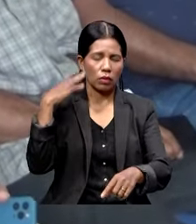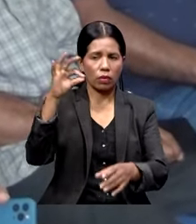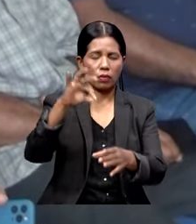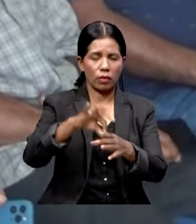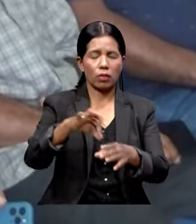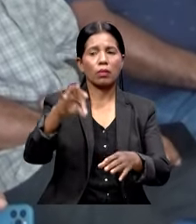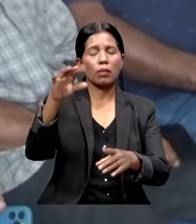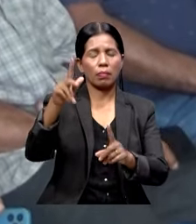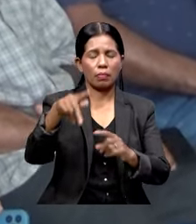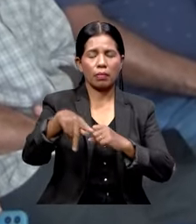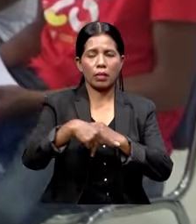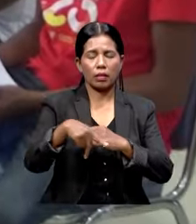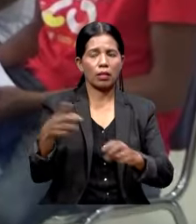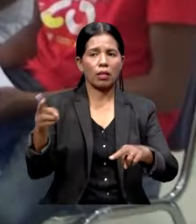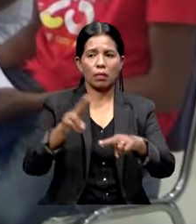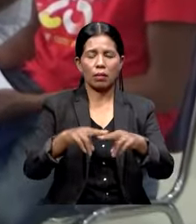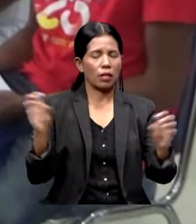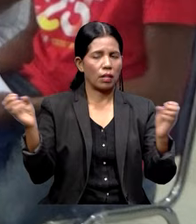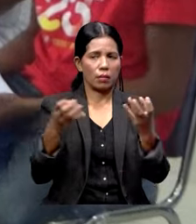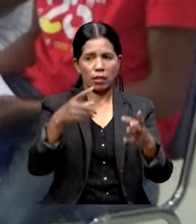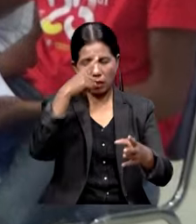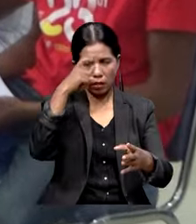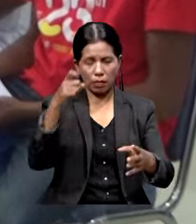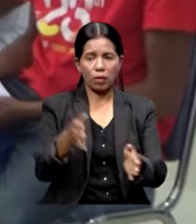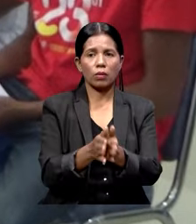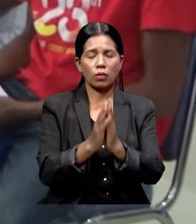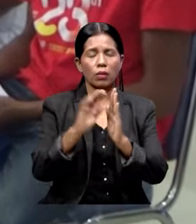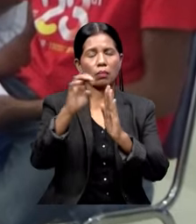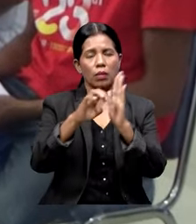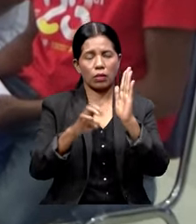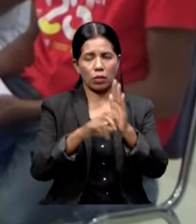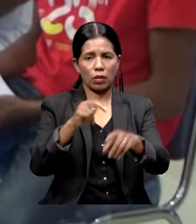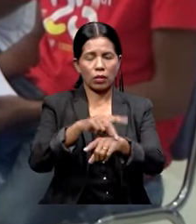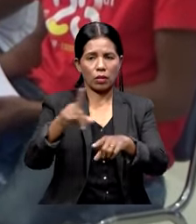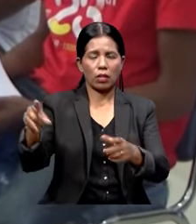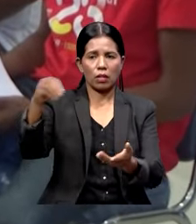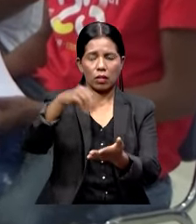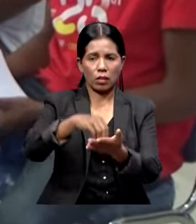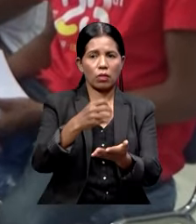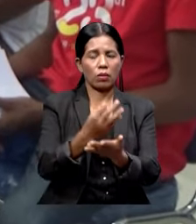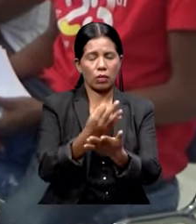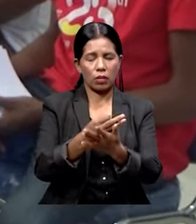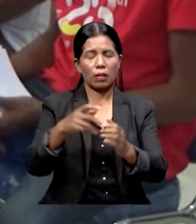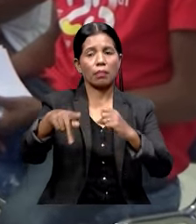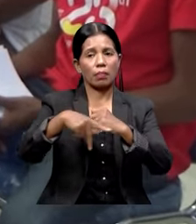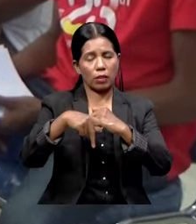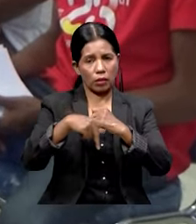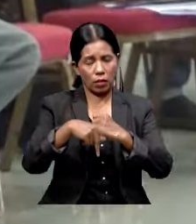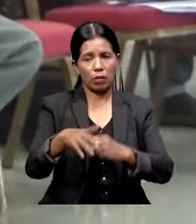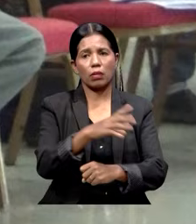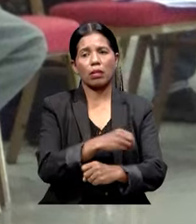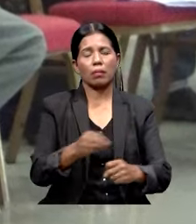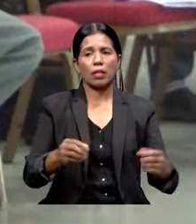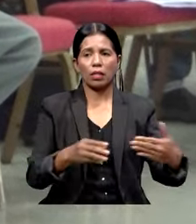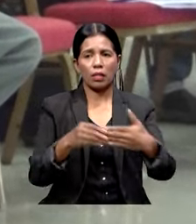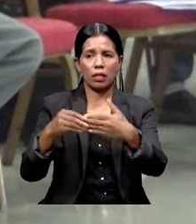Partido Democrático aumenta mebela máximo. Tamba né, husuba estrutura nacional ato investe osa iha partido lara, no nebela